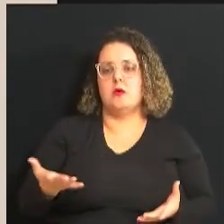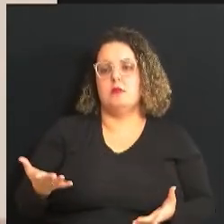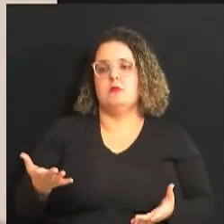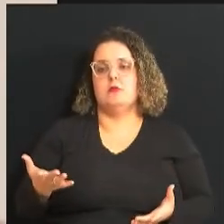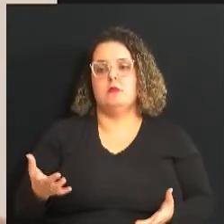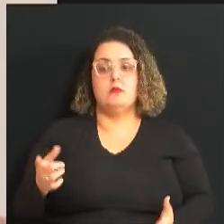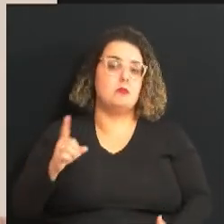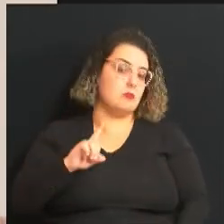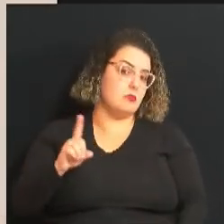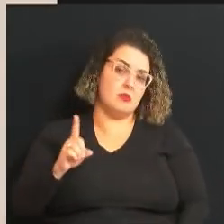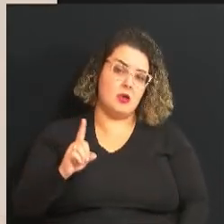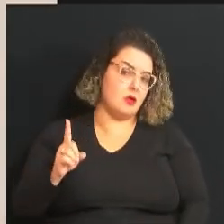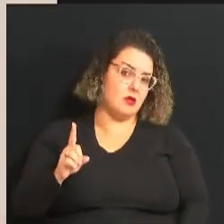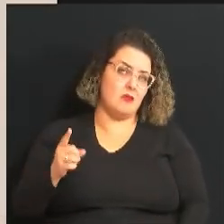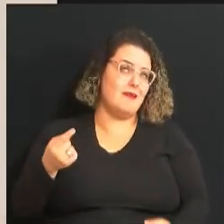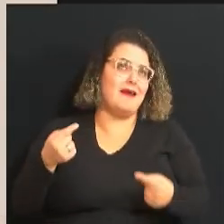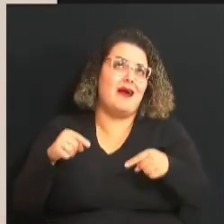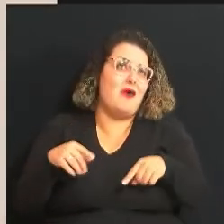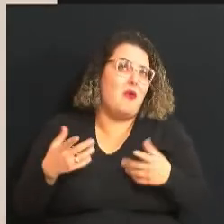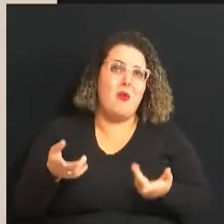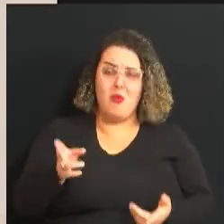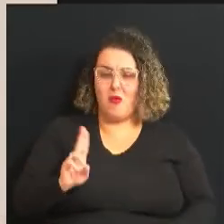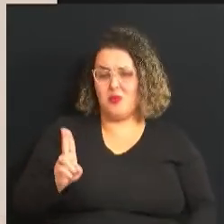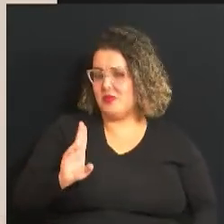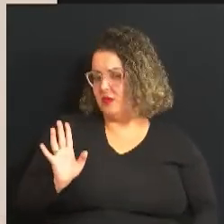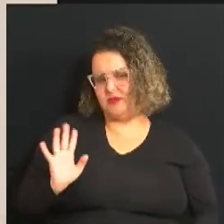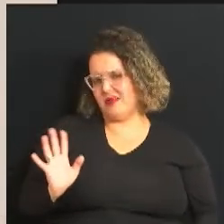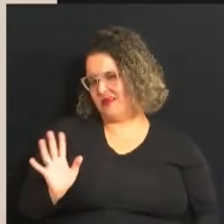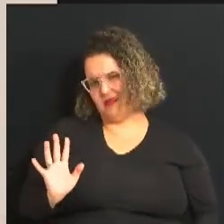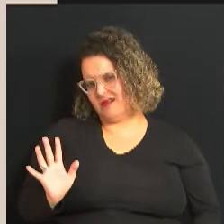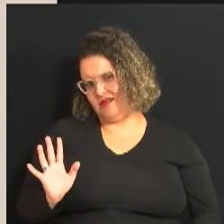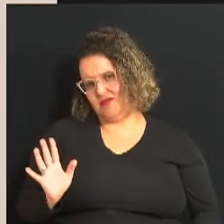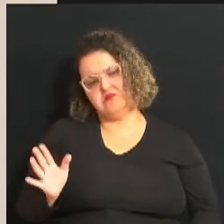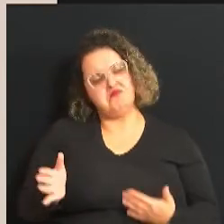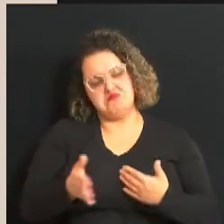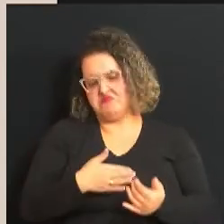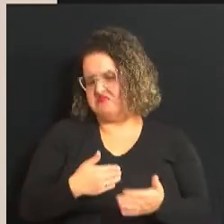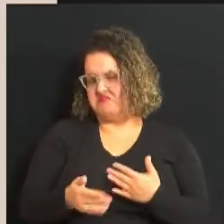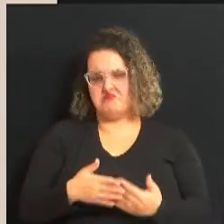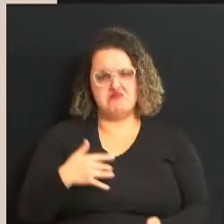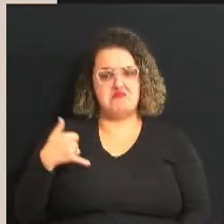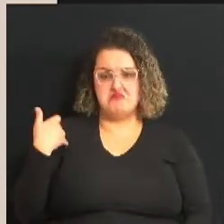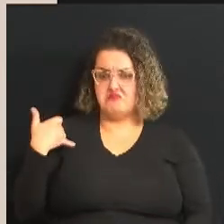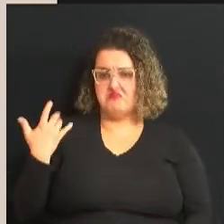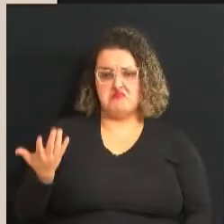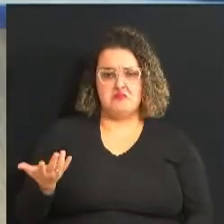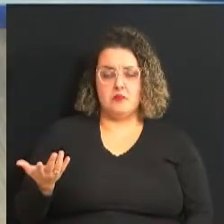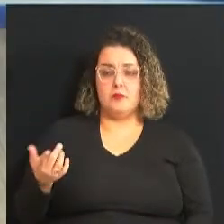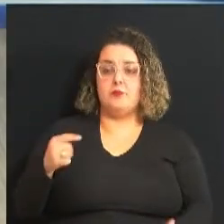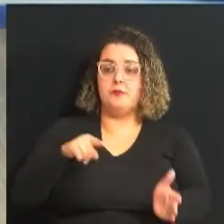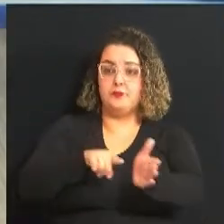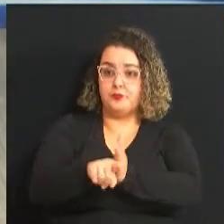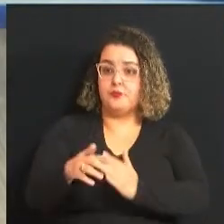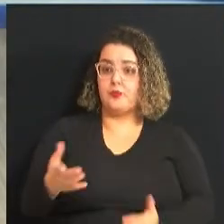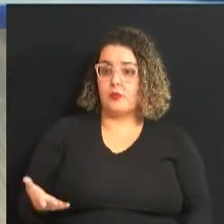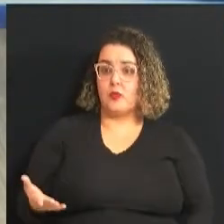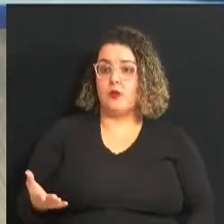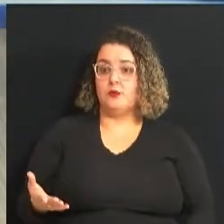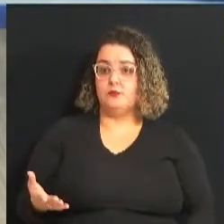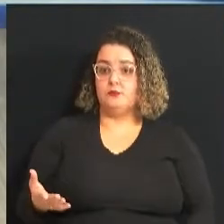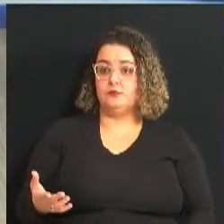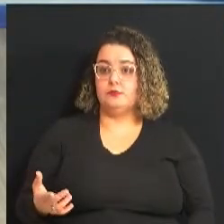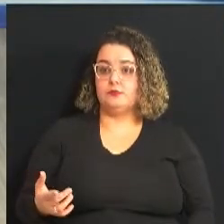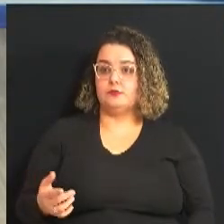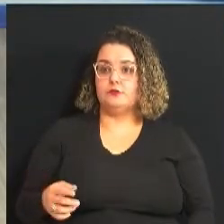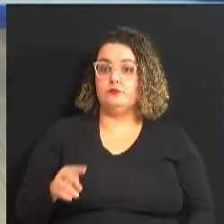uma contraindicação. Tá? Então, a princípio, qualquer idade. Doutora, uma pergunta que tem chegado aqui bastante,